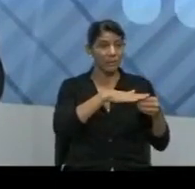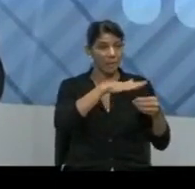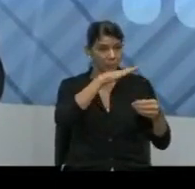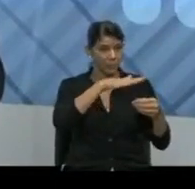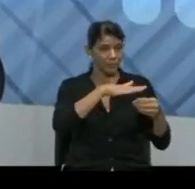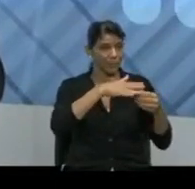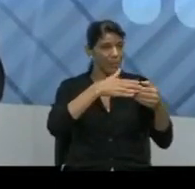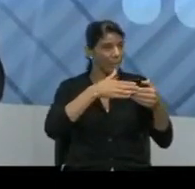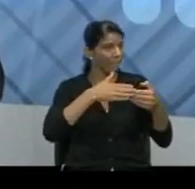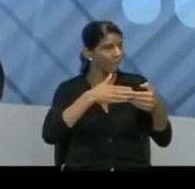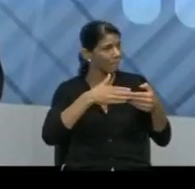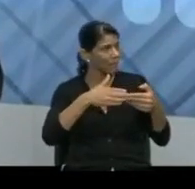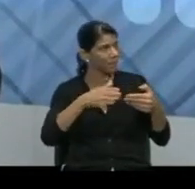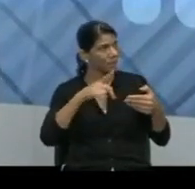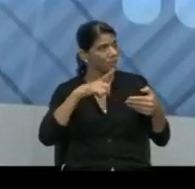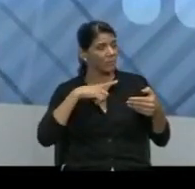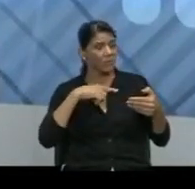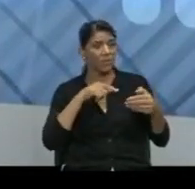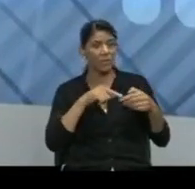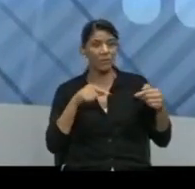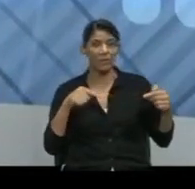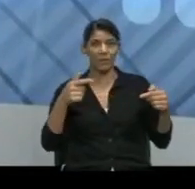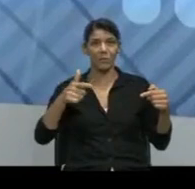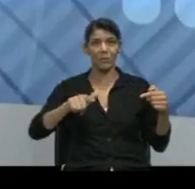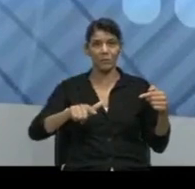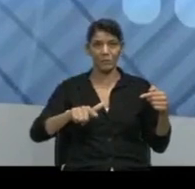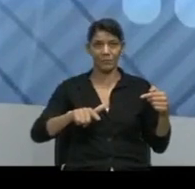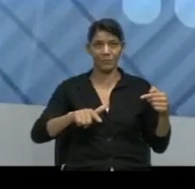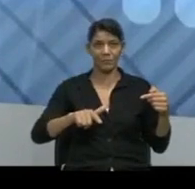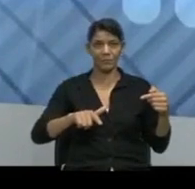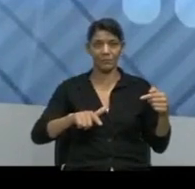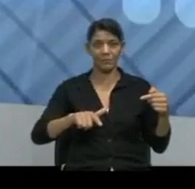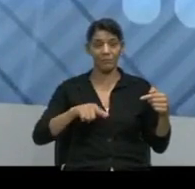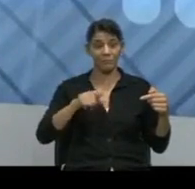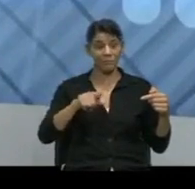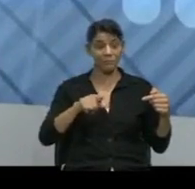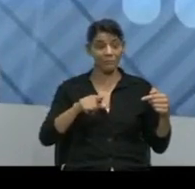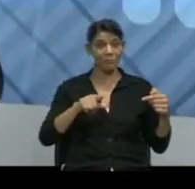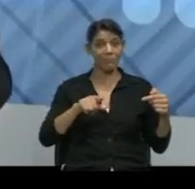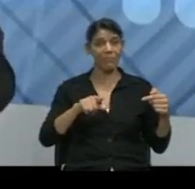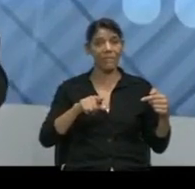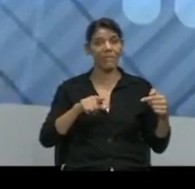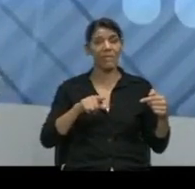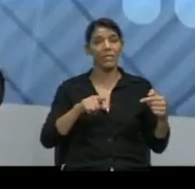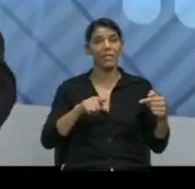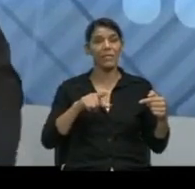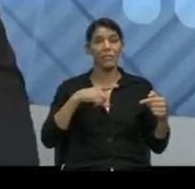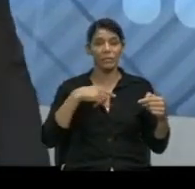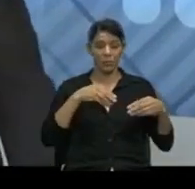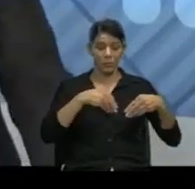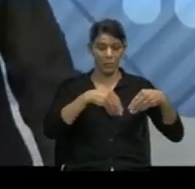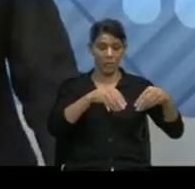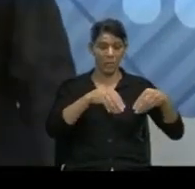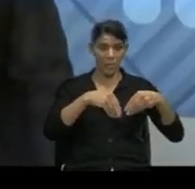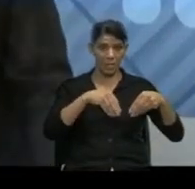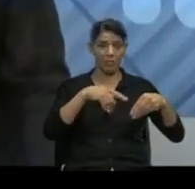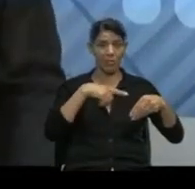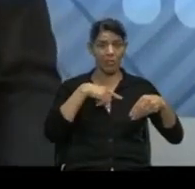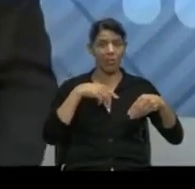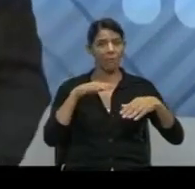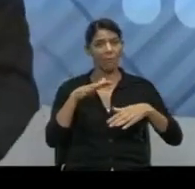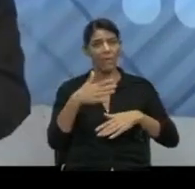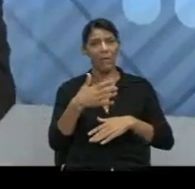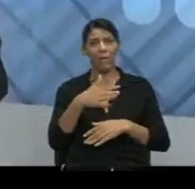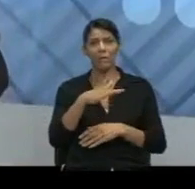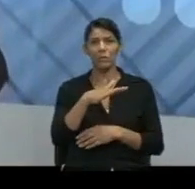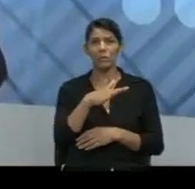e a partir dele a gente vai nivelar os demais. Isso para essa situação, onde o terreno ali, ele era mais ou